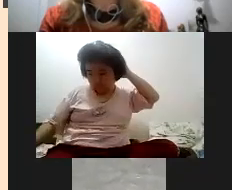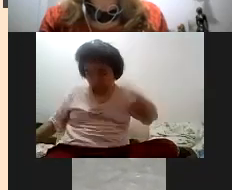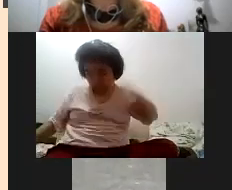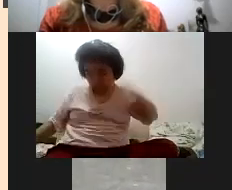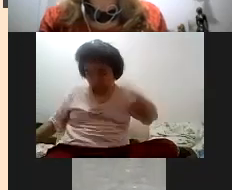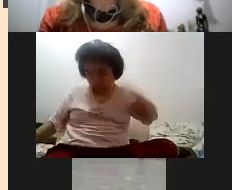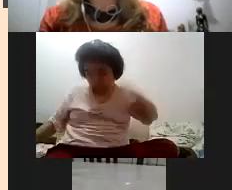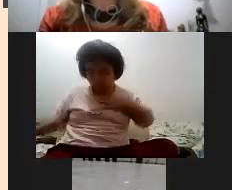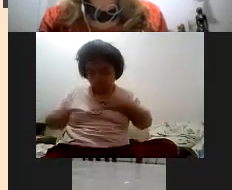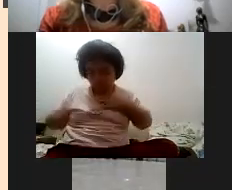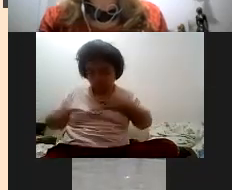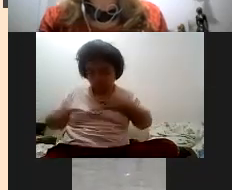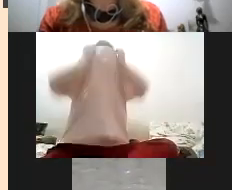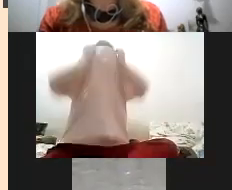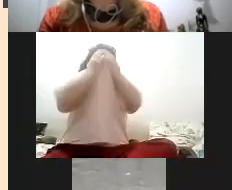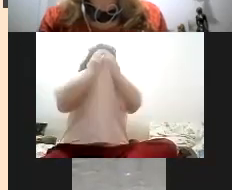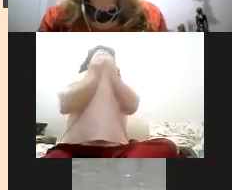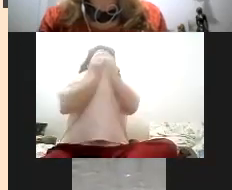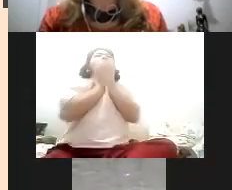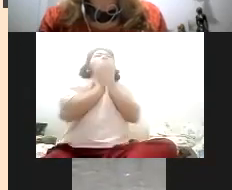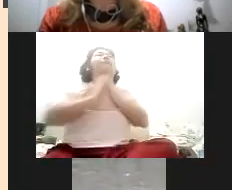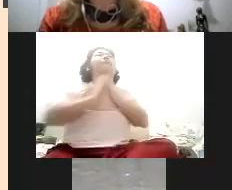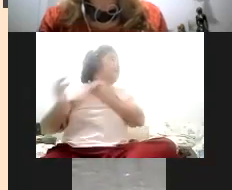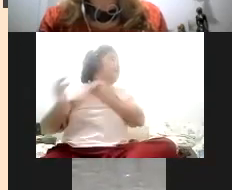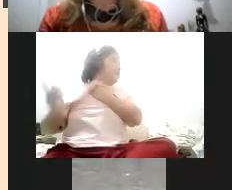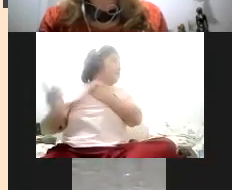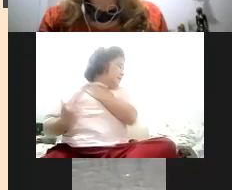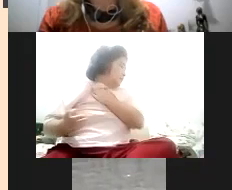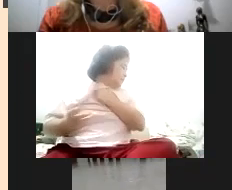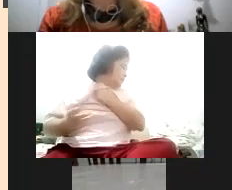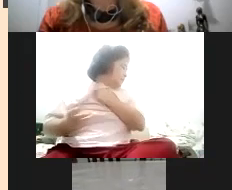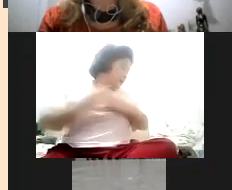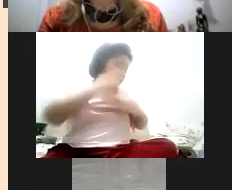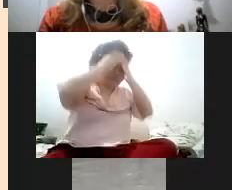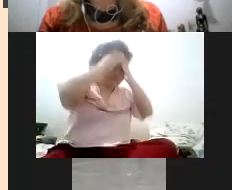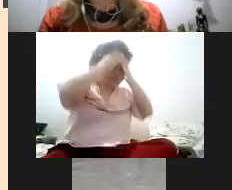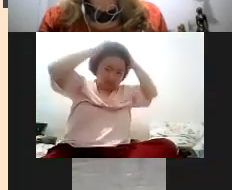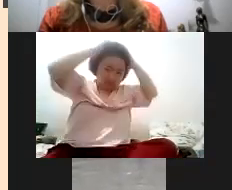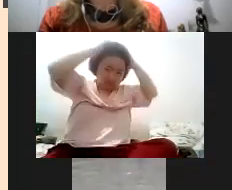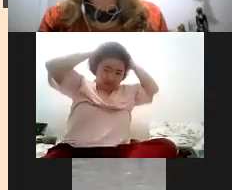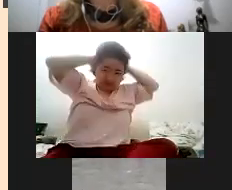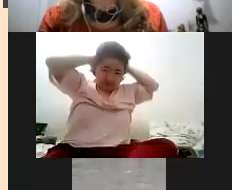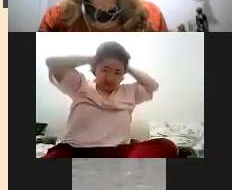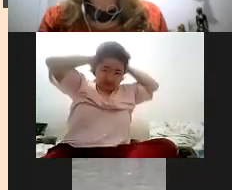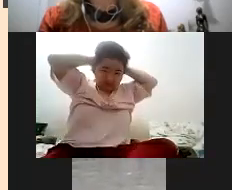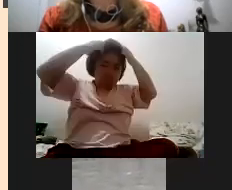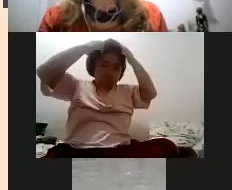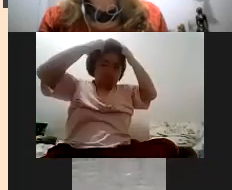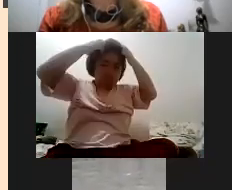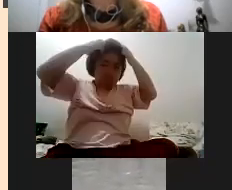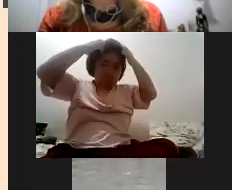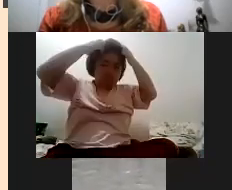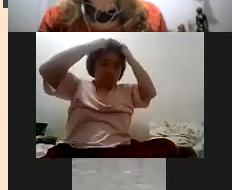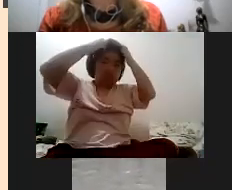impactante ainda, seja positivamente ou seja negativamente. Eu percebo e eu recebo,